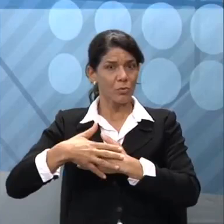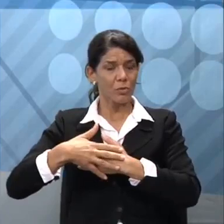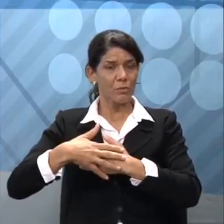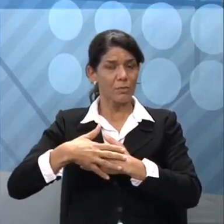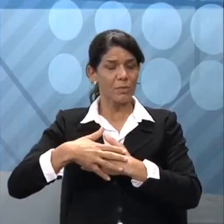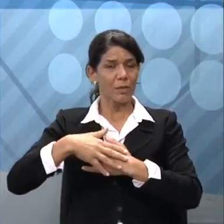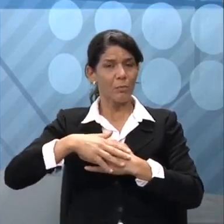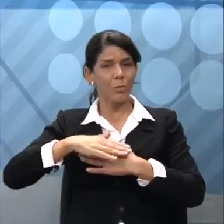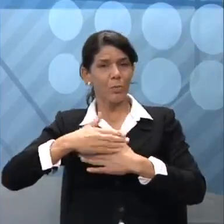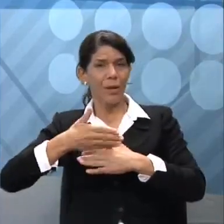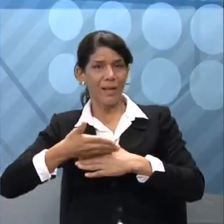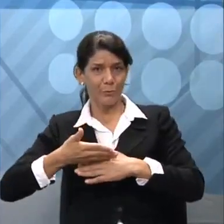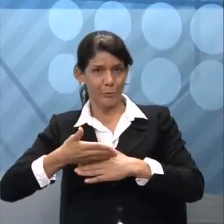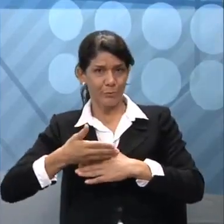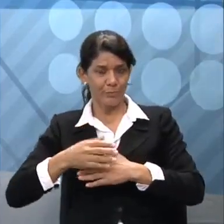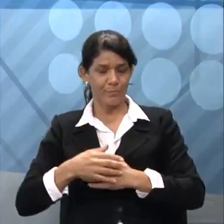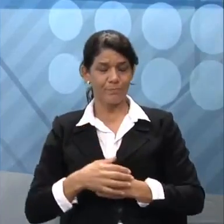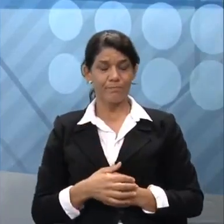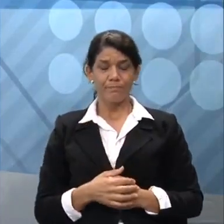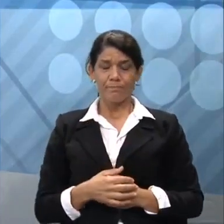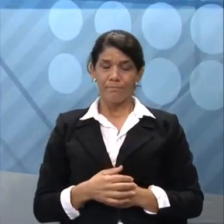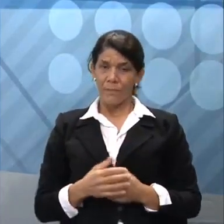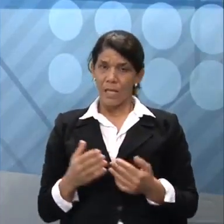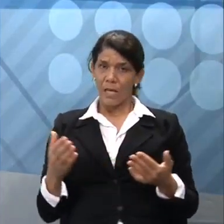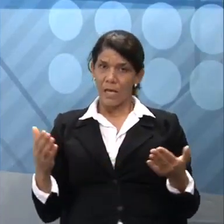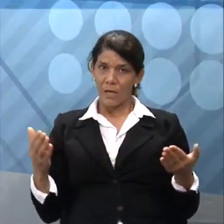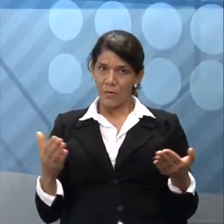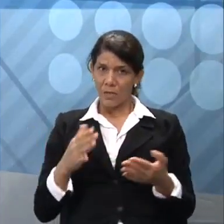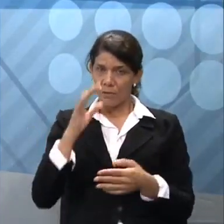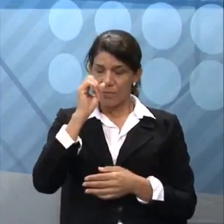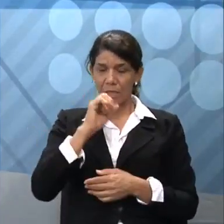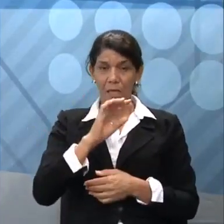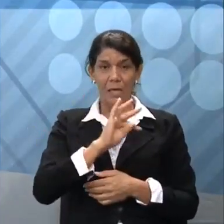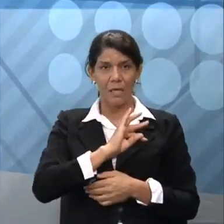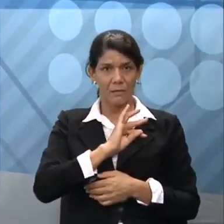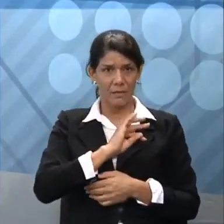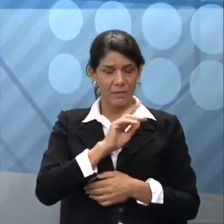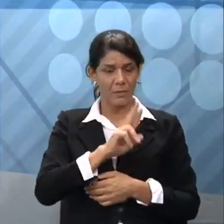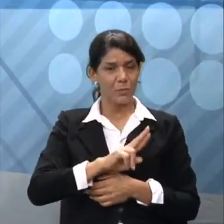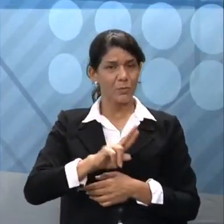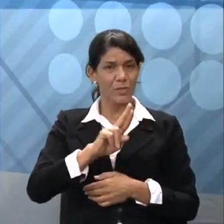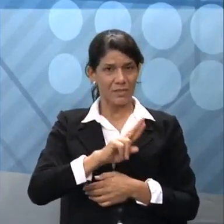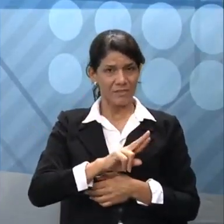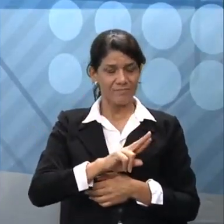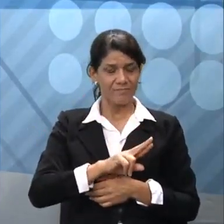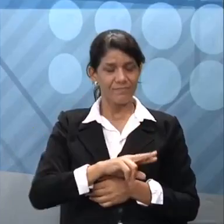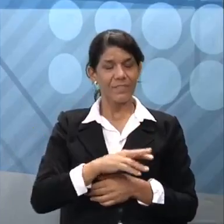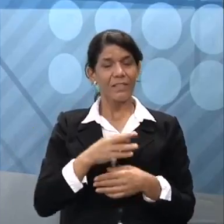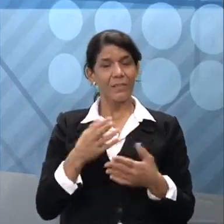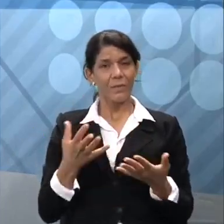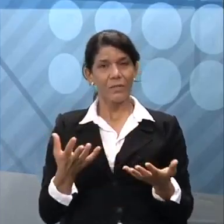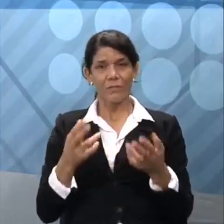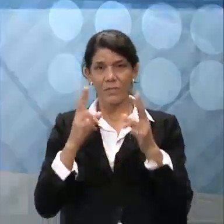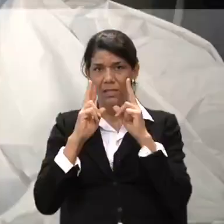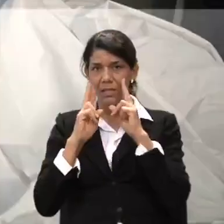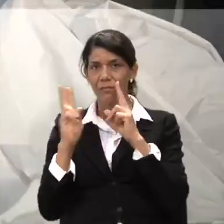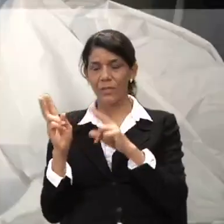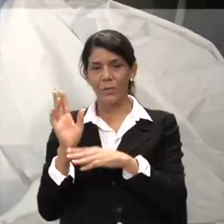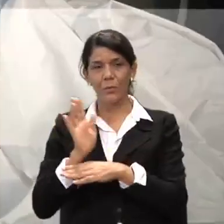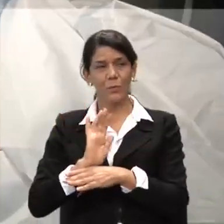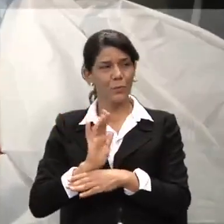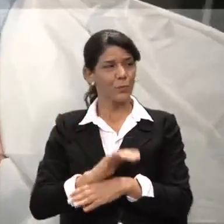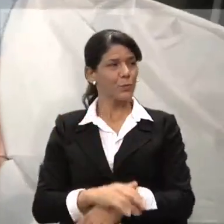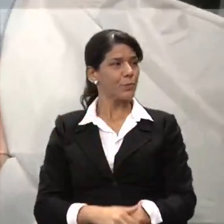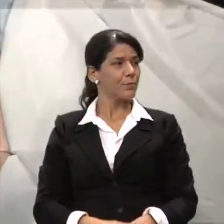bisel lateralizado. Agora, nós vamos aprender as técnicas mencionadas anteriormente. Eu quero que você me acompanhe no